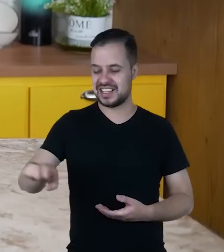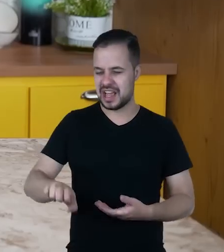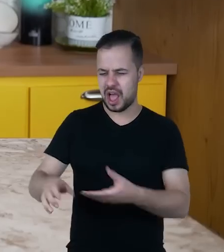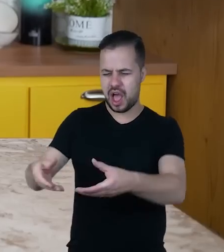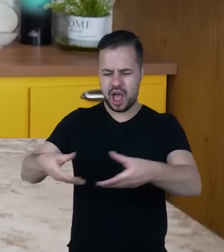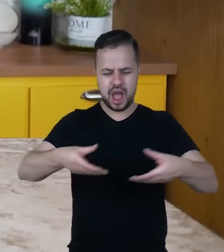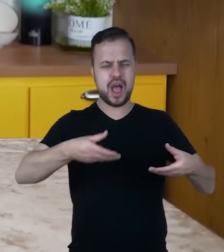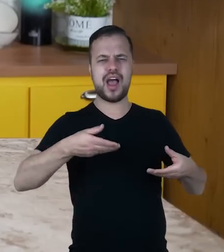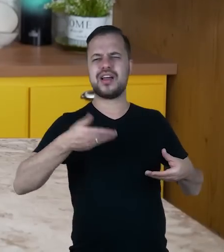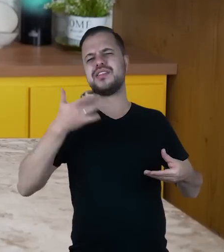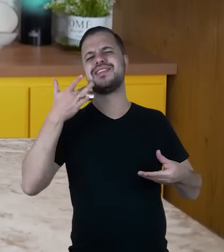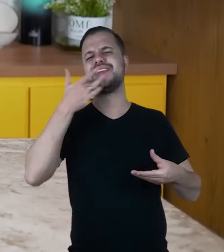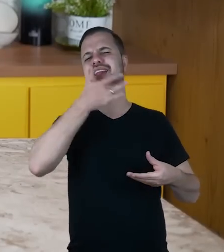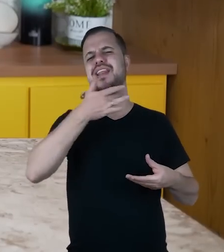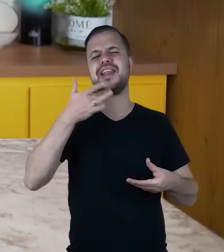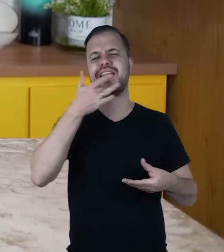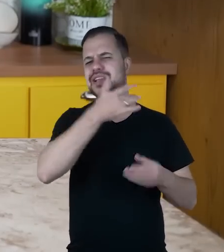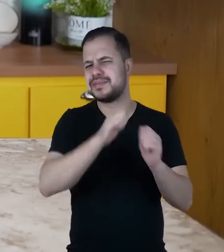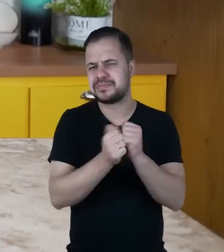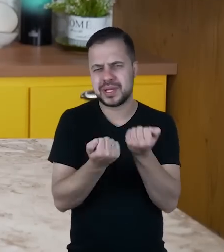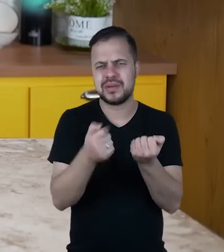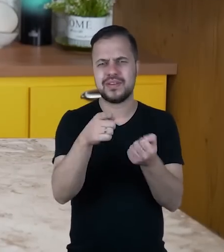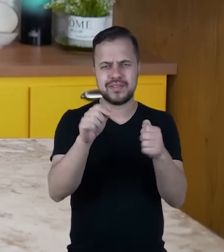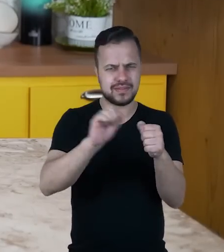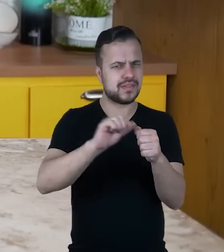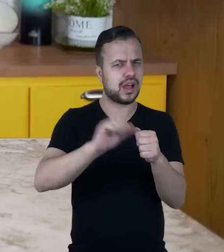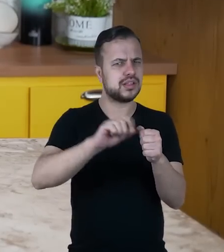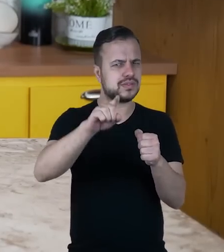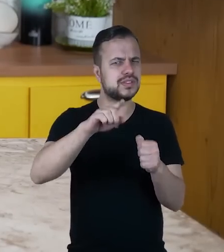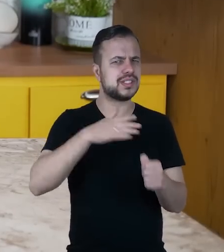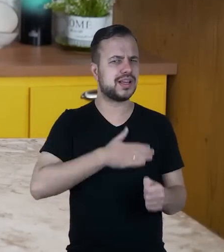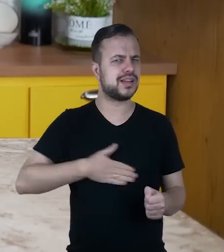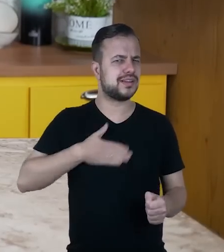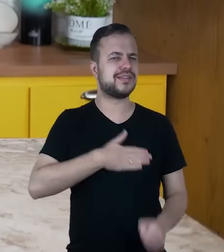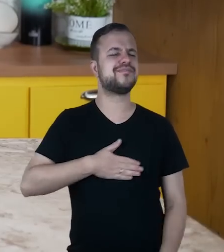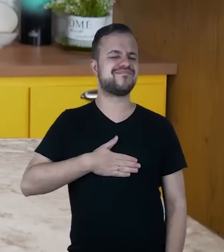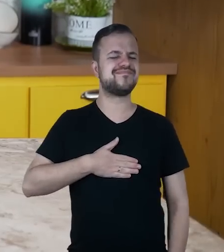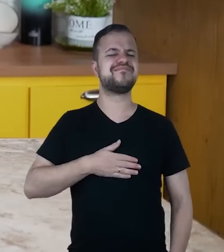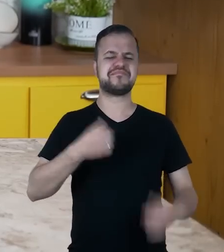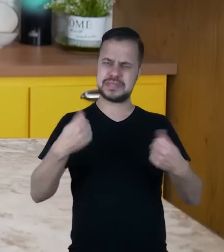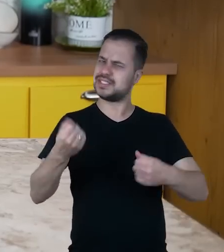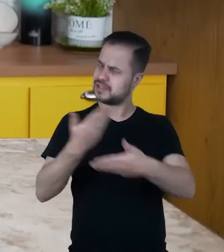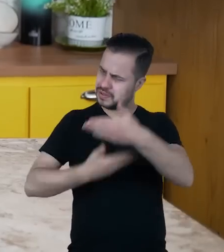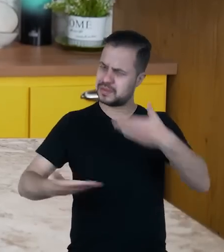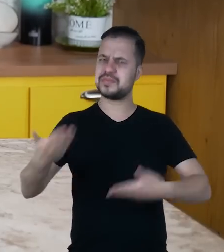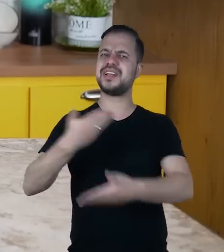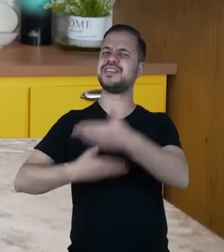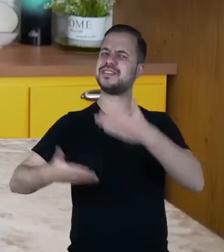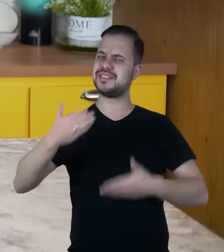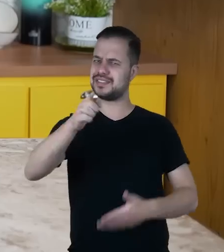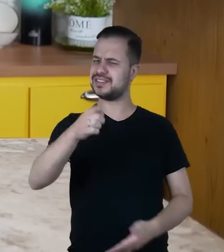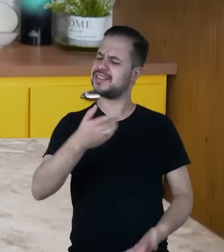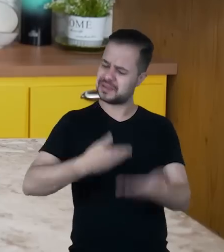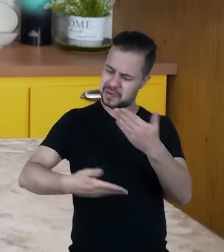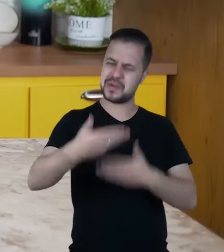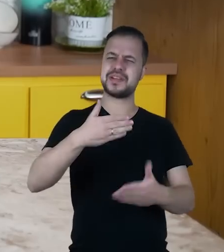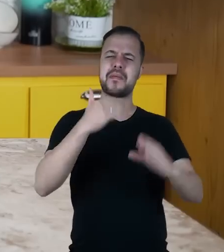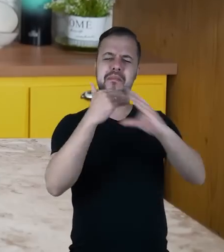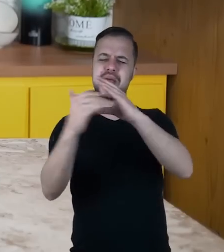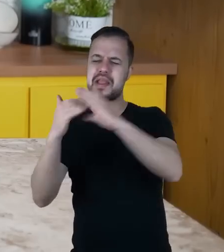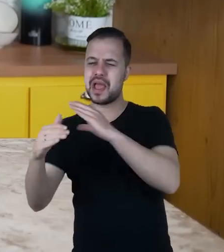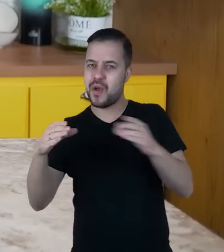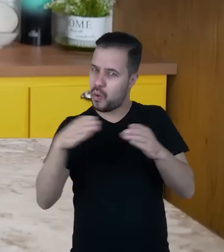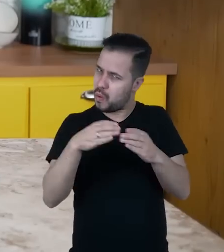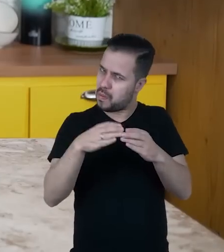Gente, que pãozinho maravilhoso. Podem fazer que vocês vão amar. E ele merece ser compartilhado, tá bom? Compartilha aí, manda nos